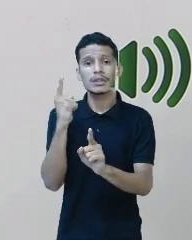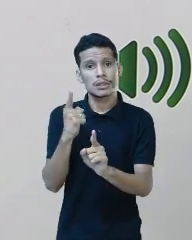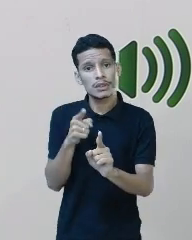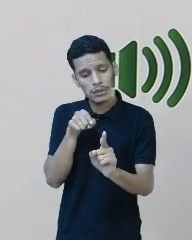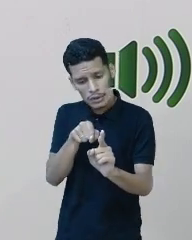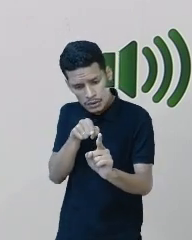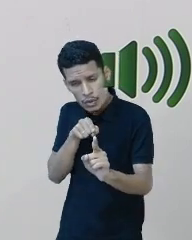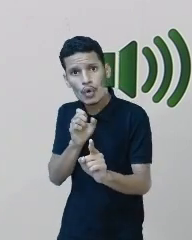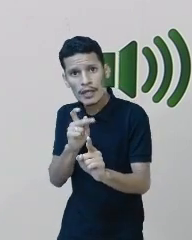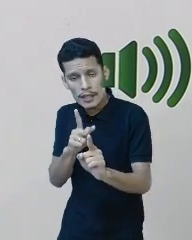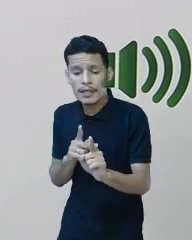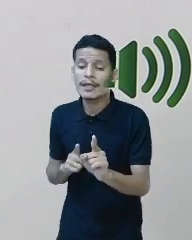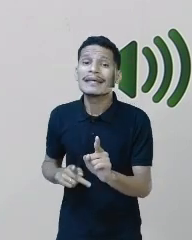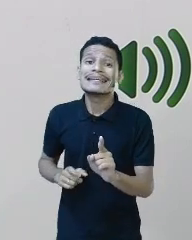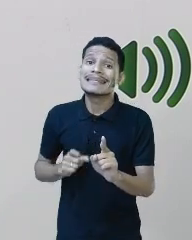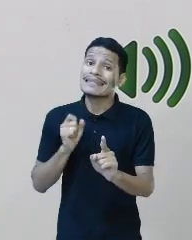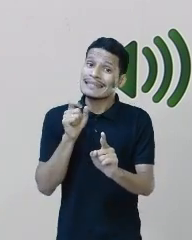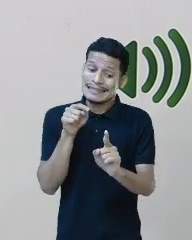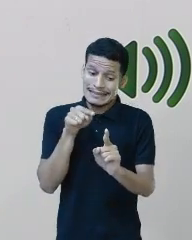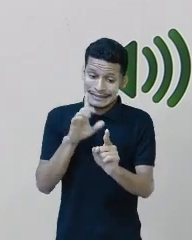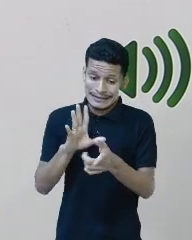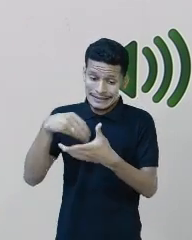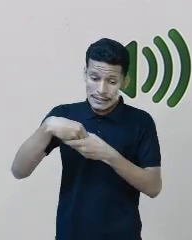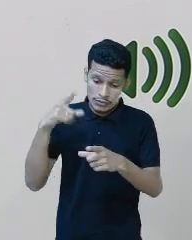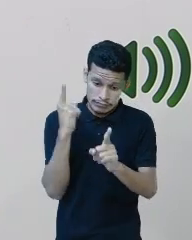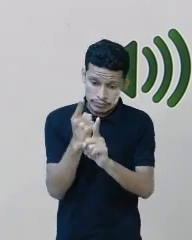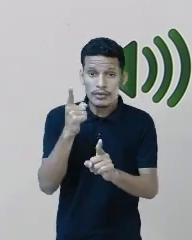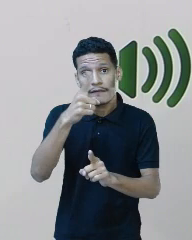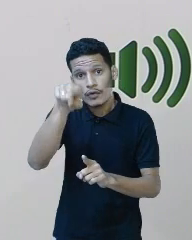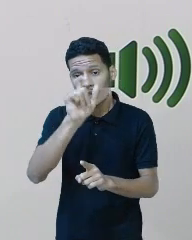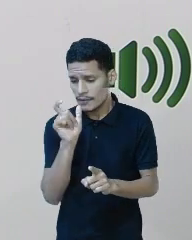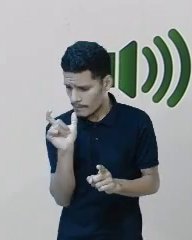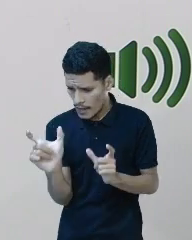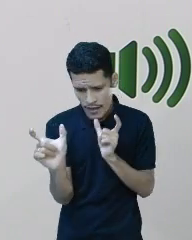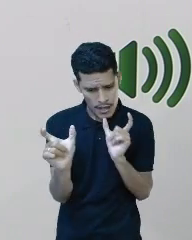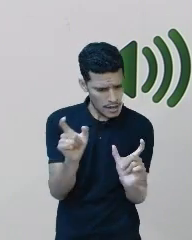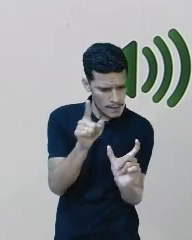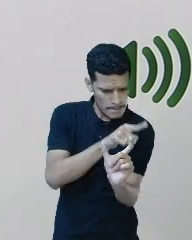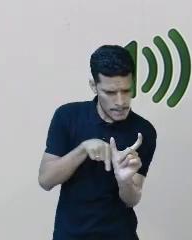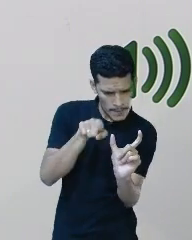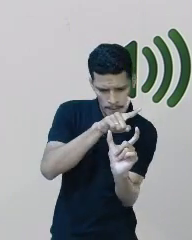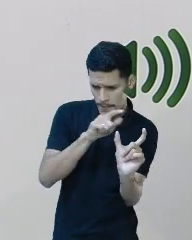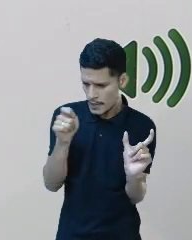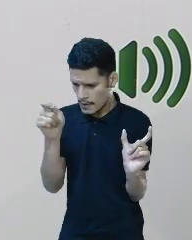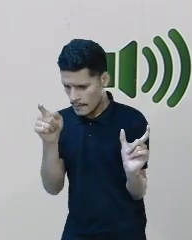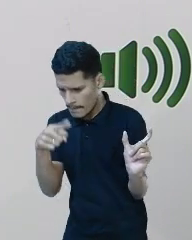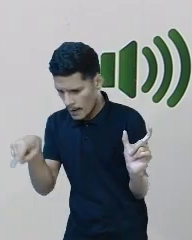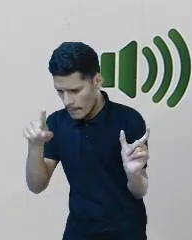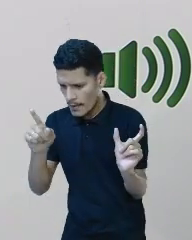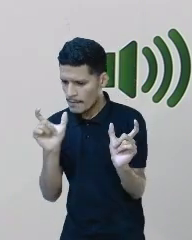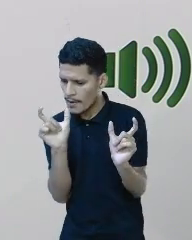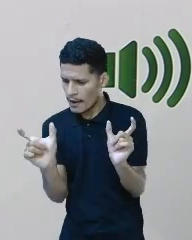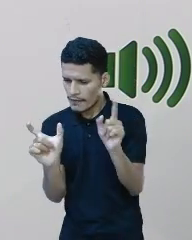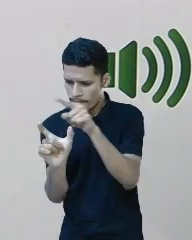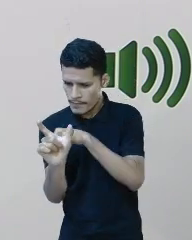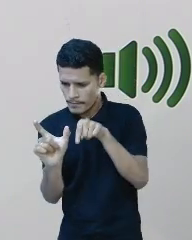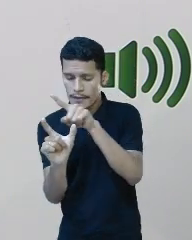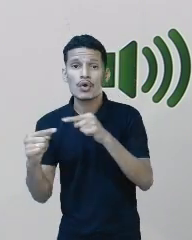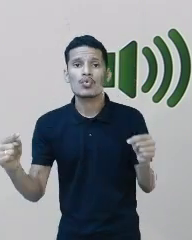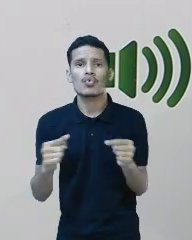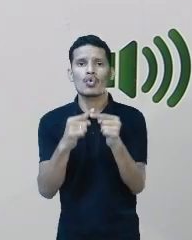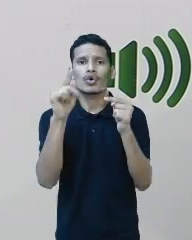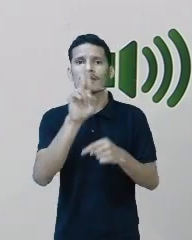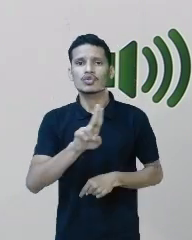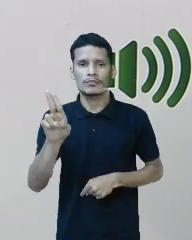e aí, nessa adivinhação, você vai circular as palavras que estão em concordância nominal. O que é